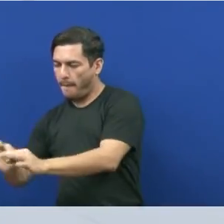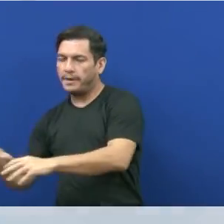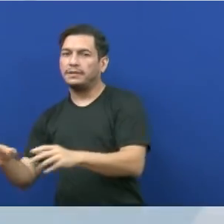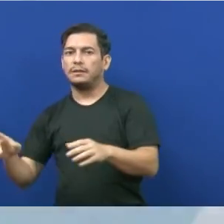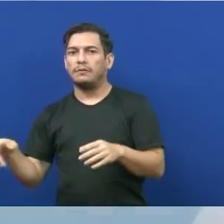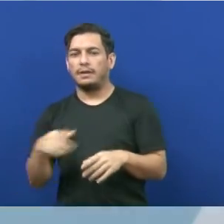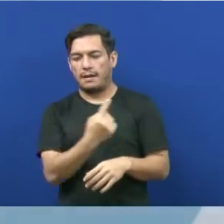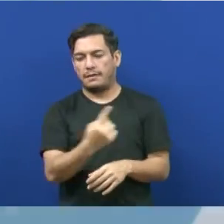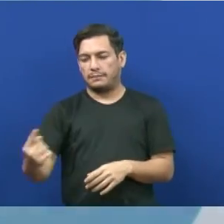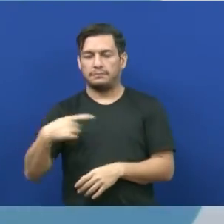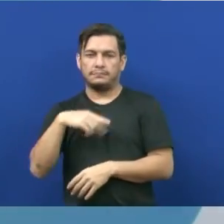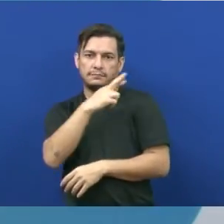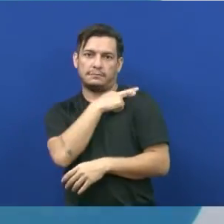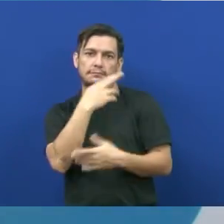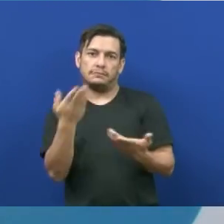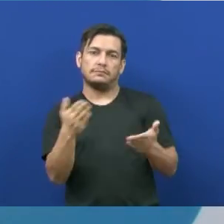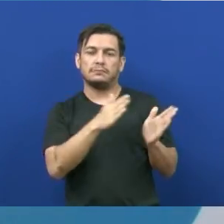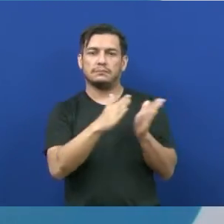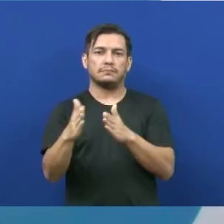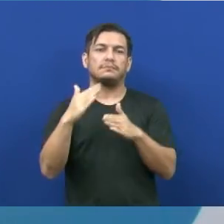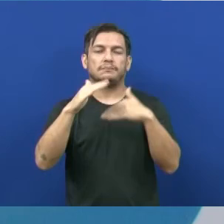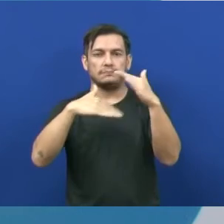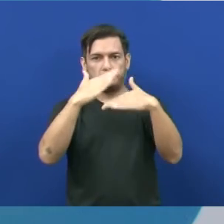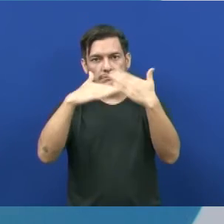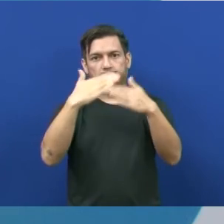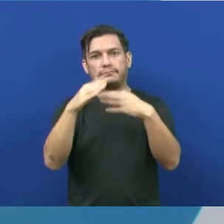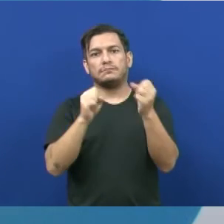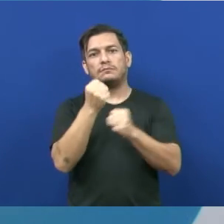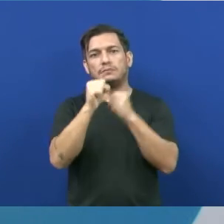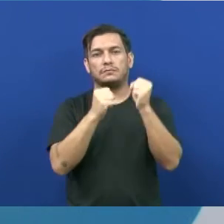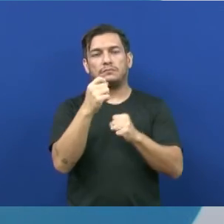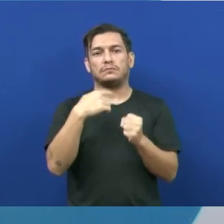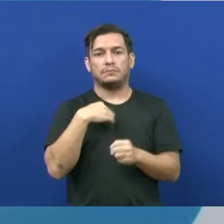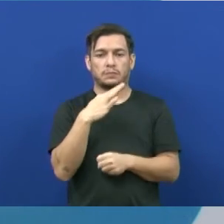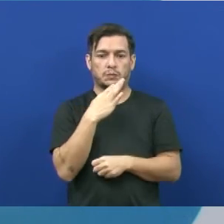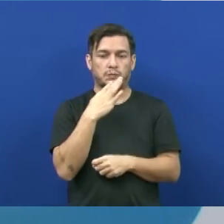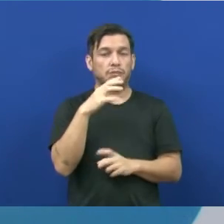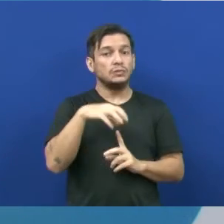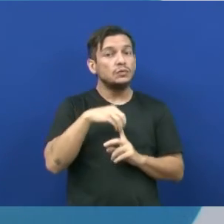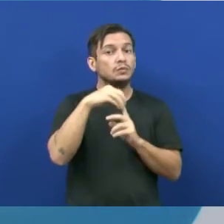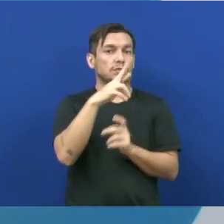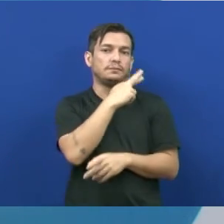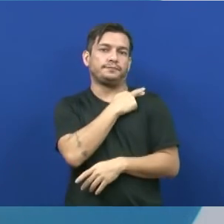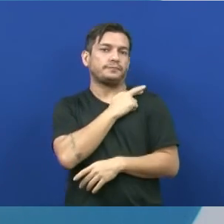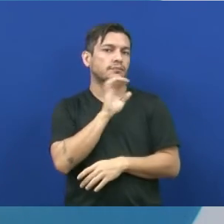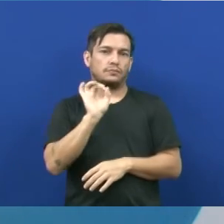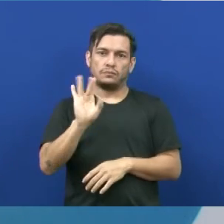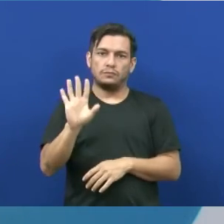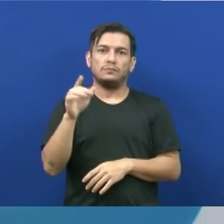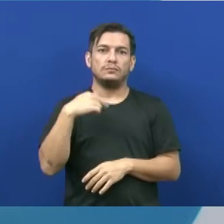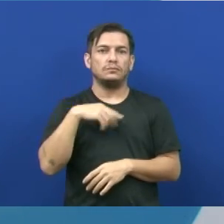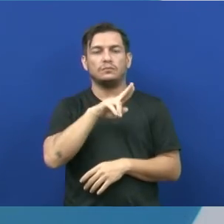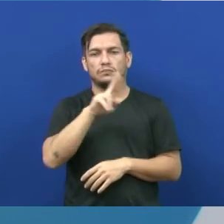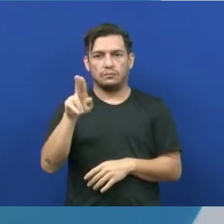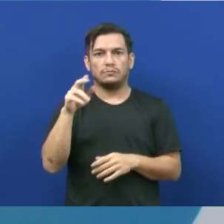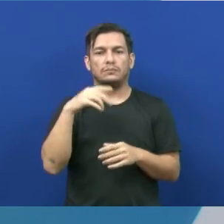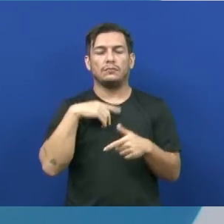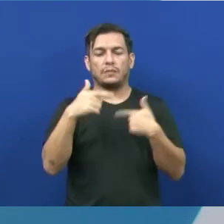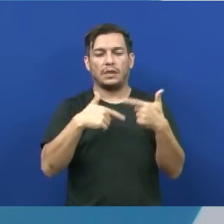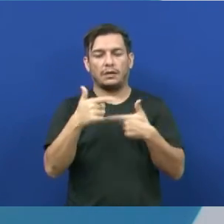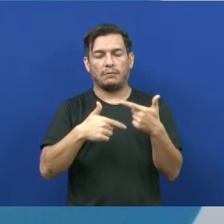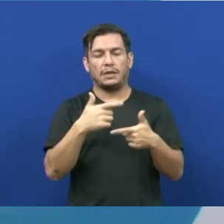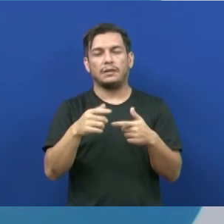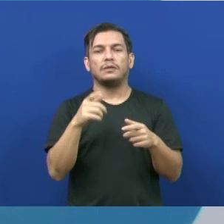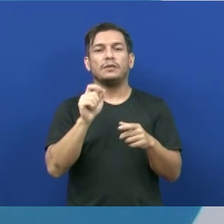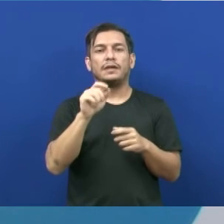segunda revolução industrial, de todo o processo de produção. Ele só tem um conhecimento de uma atividade que ele faz. Isso a gente chama de o trabalhador alienado, que ele só